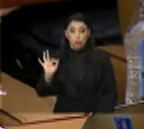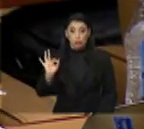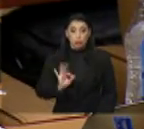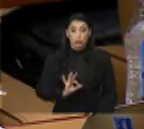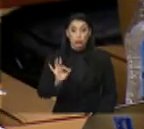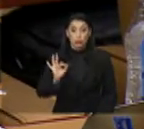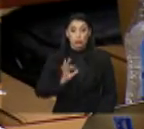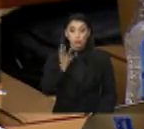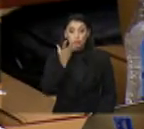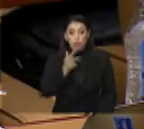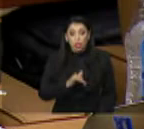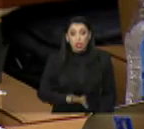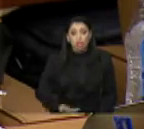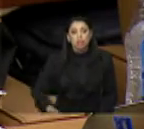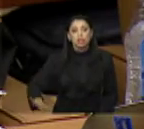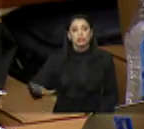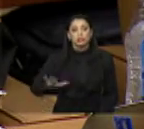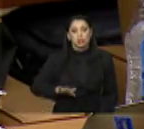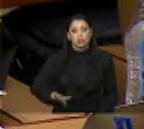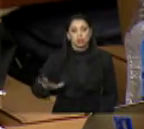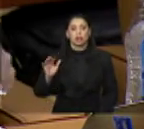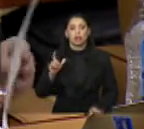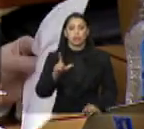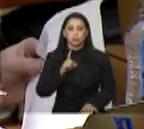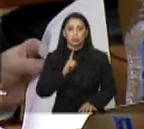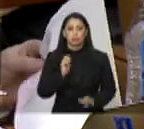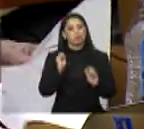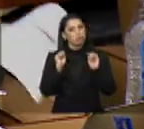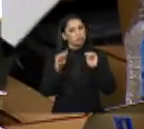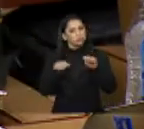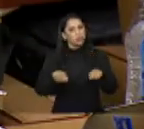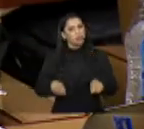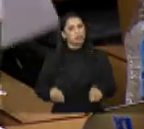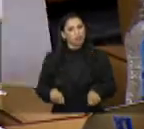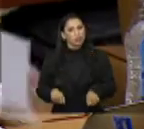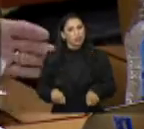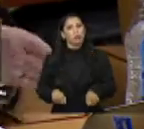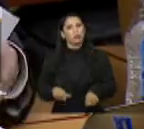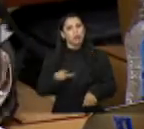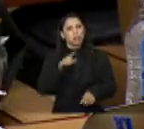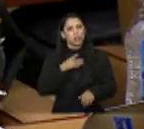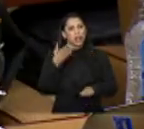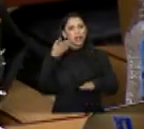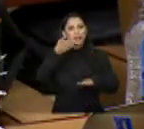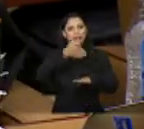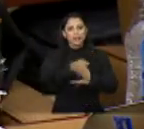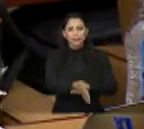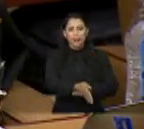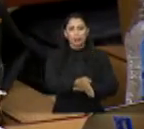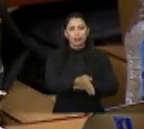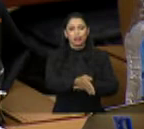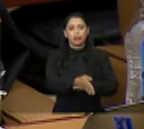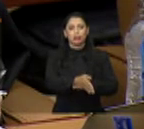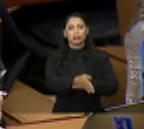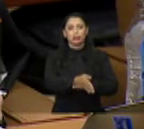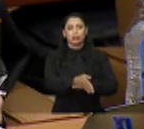das crianças que potencialmente poderiam Pretender acesso às